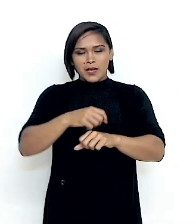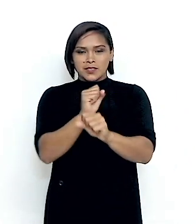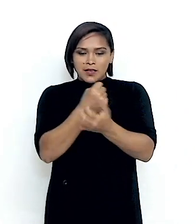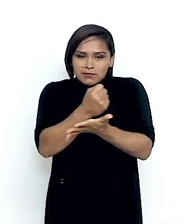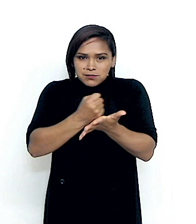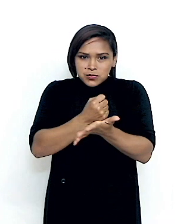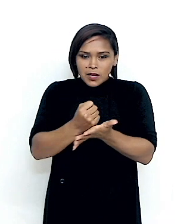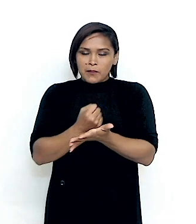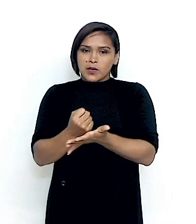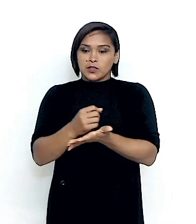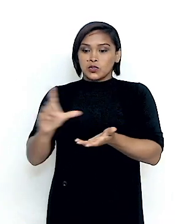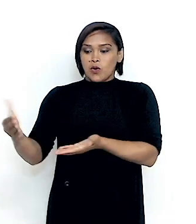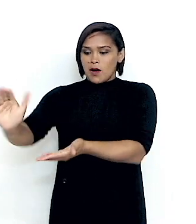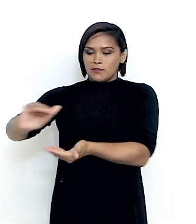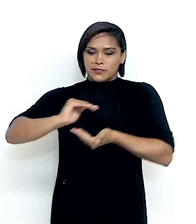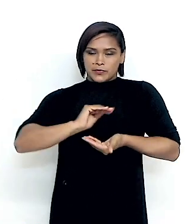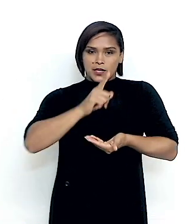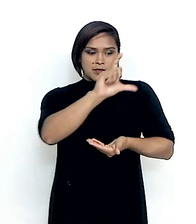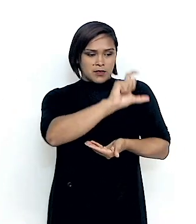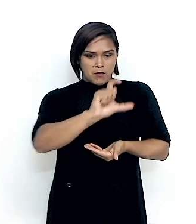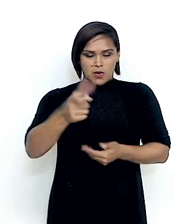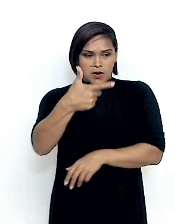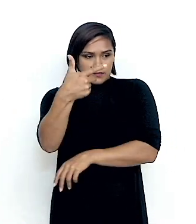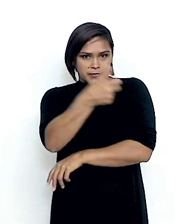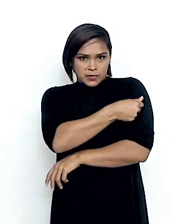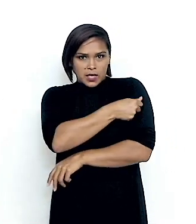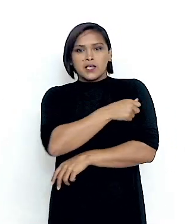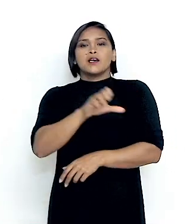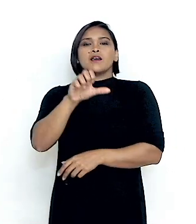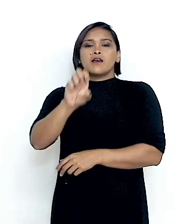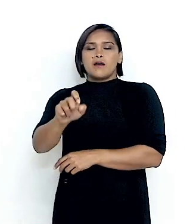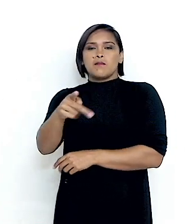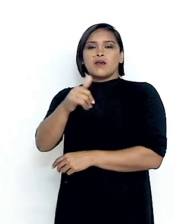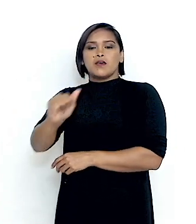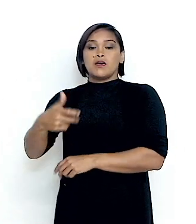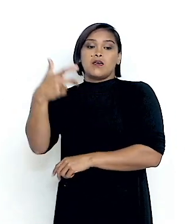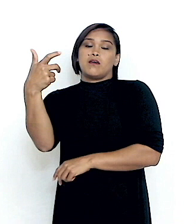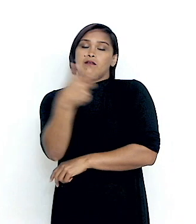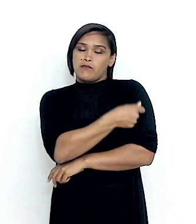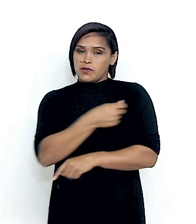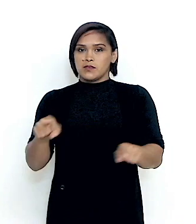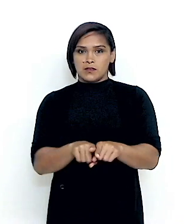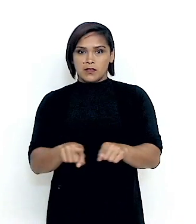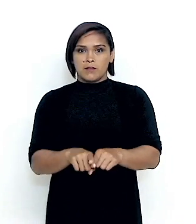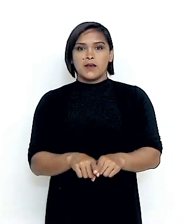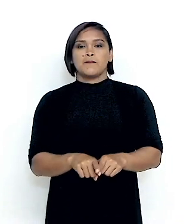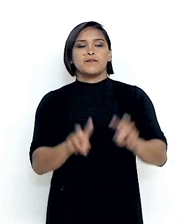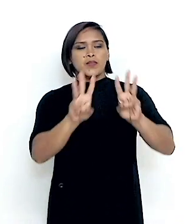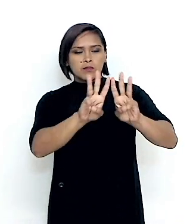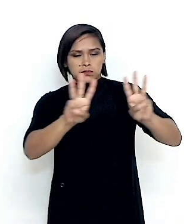laboratórios fornecedores desses insumos, desses equipamentos médicos e vacinas. Há